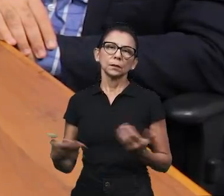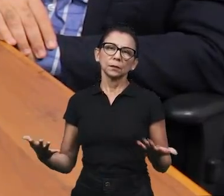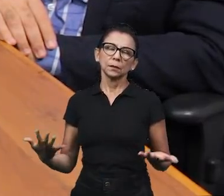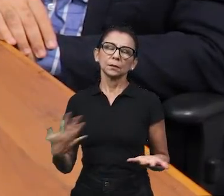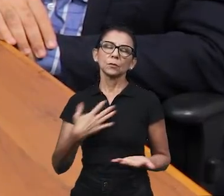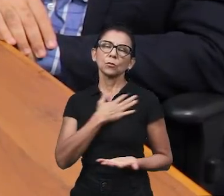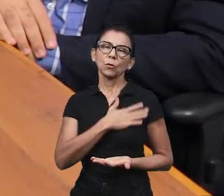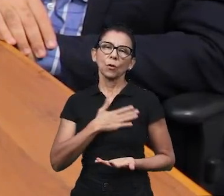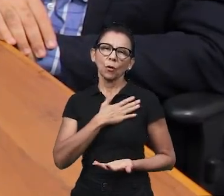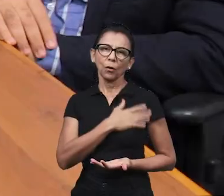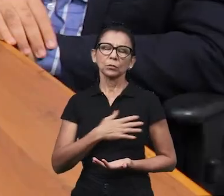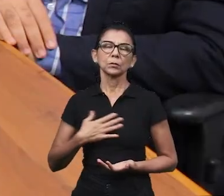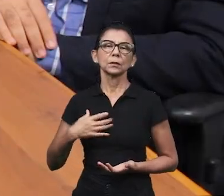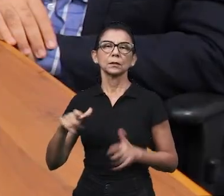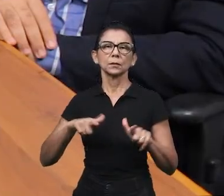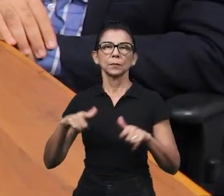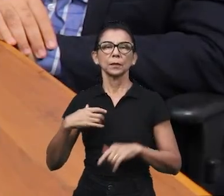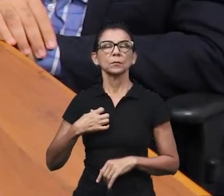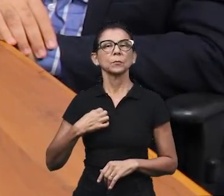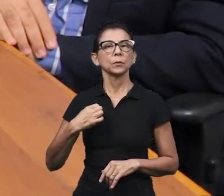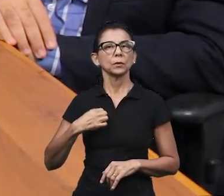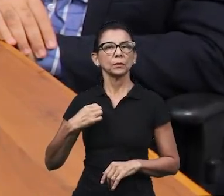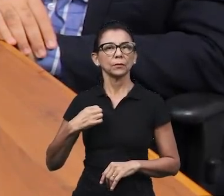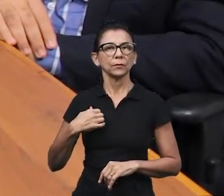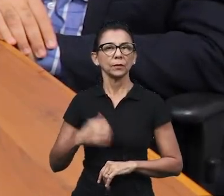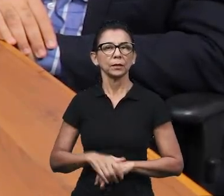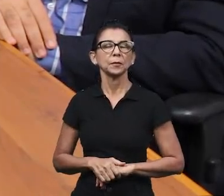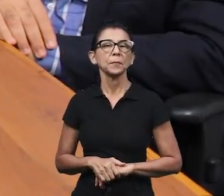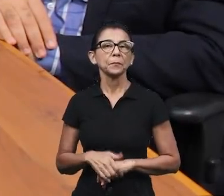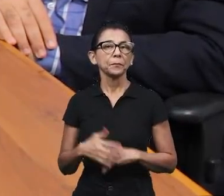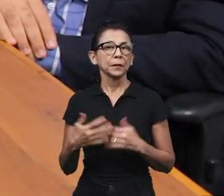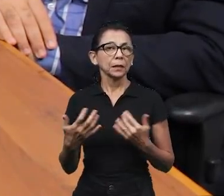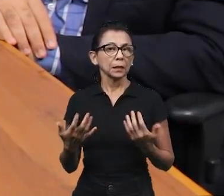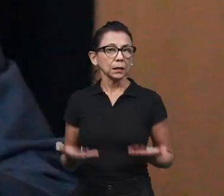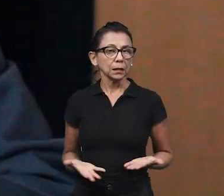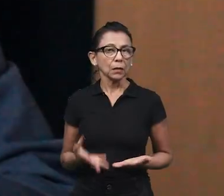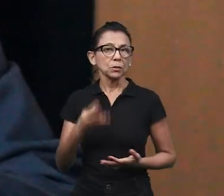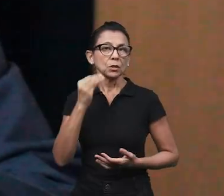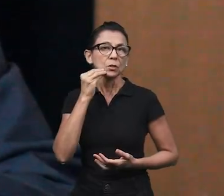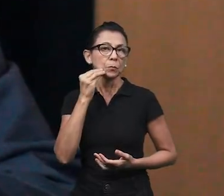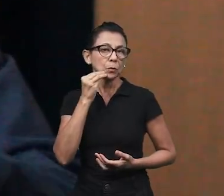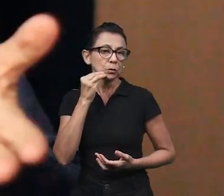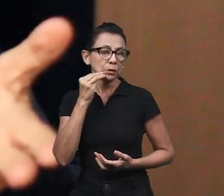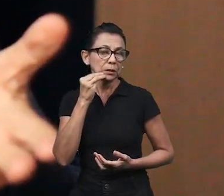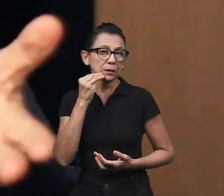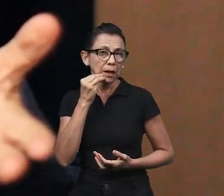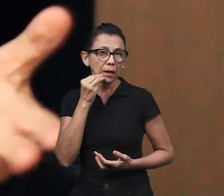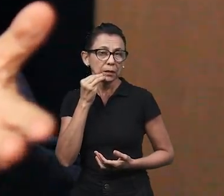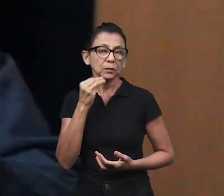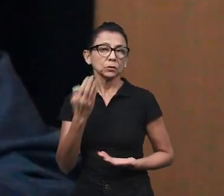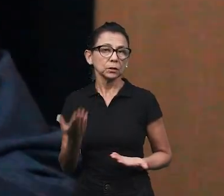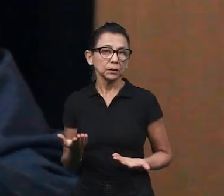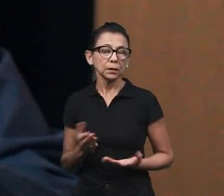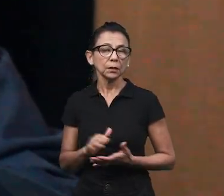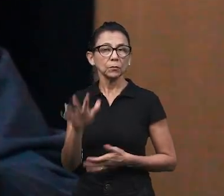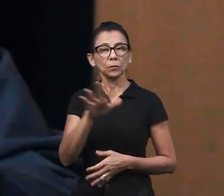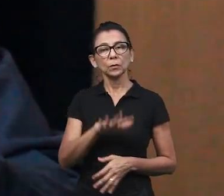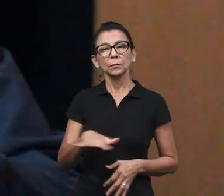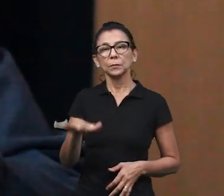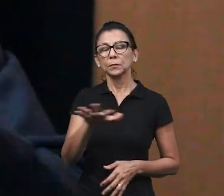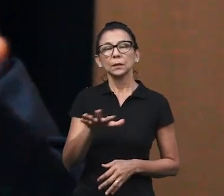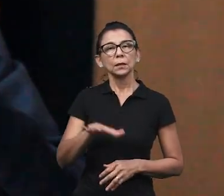como é agradável dizer assim, ó, você pode vir, né? Tem lugar para você, ainda há lugar, né? Porque esse ambiente aqui é um ambiente